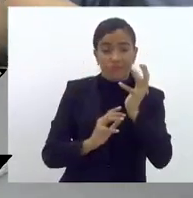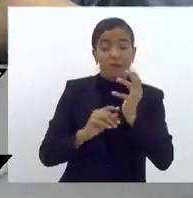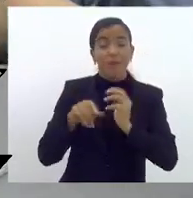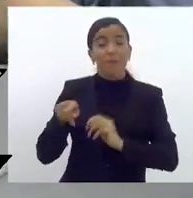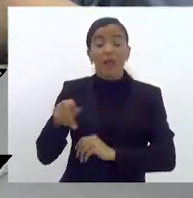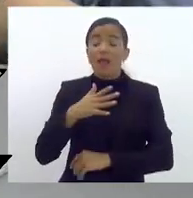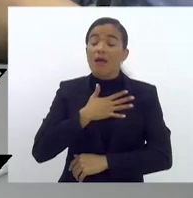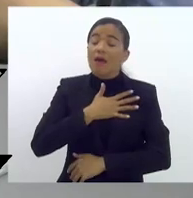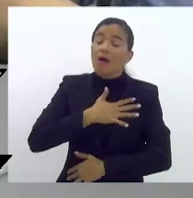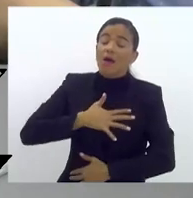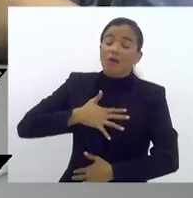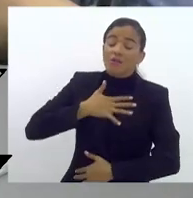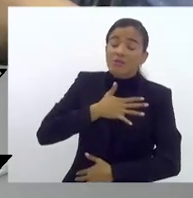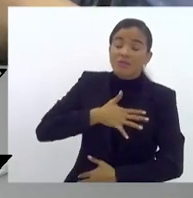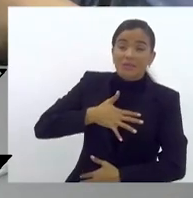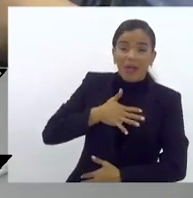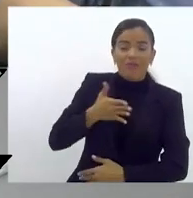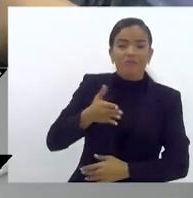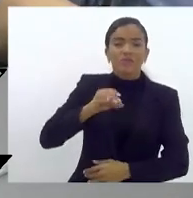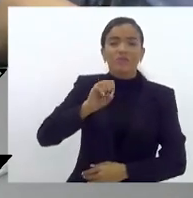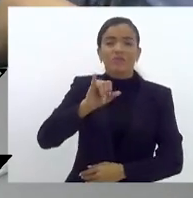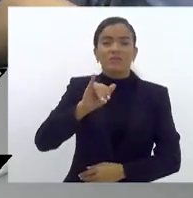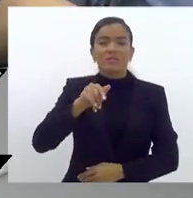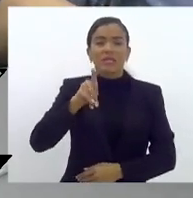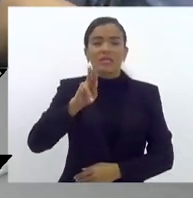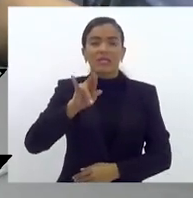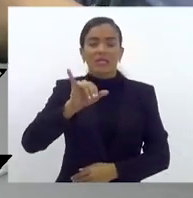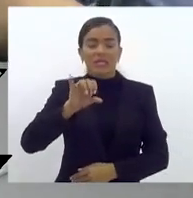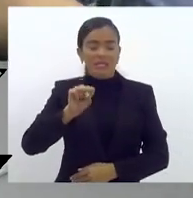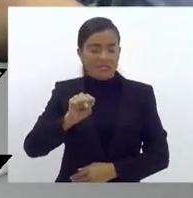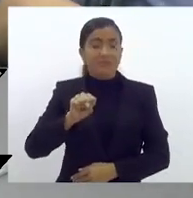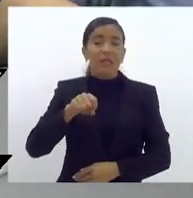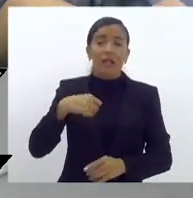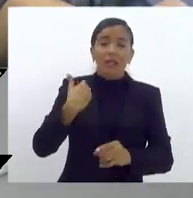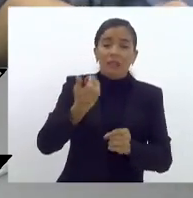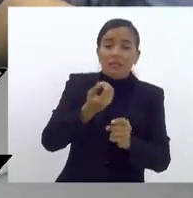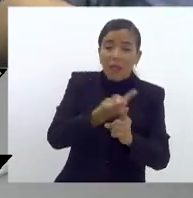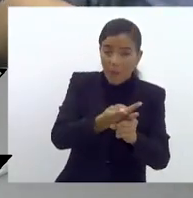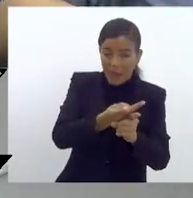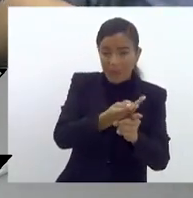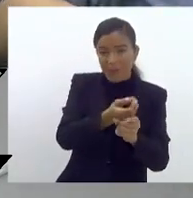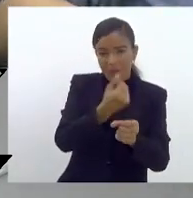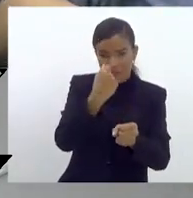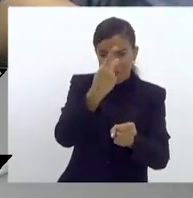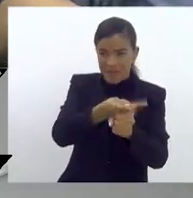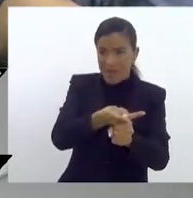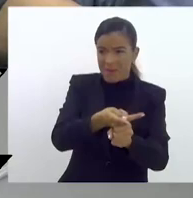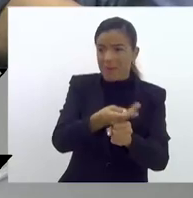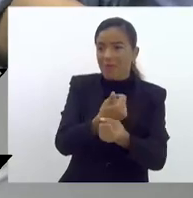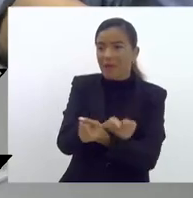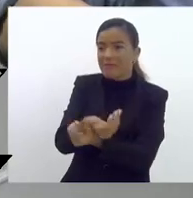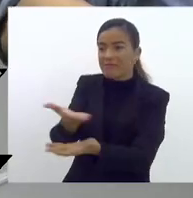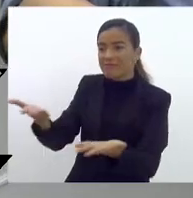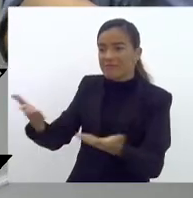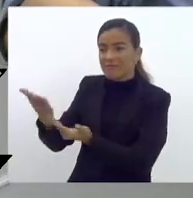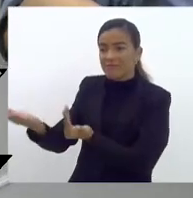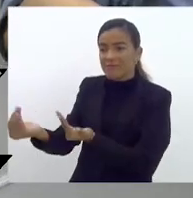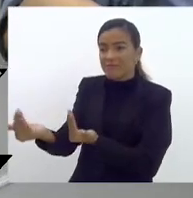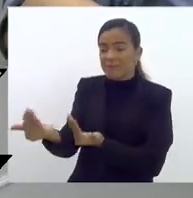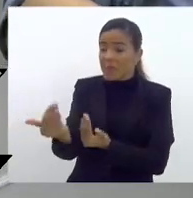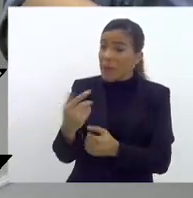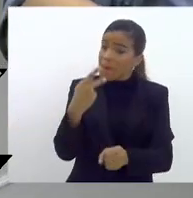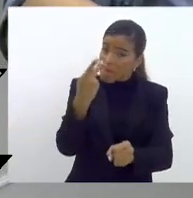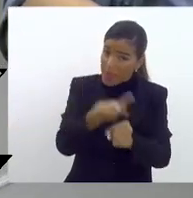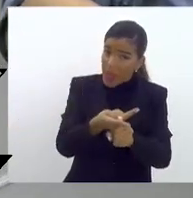do circuito admirava tanto que com a morte do Civic ele esse prêmio Que ele dava para os jovens Deputado Fred passou a